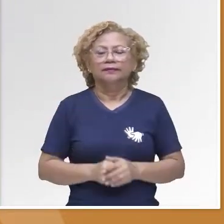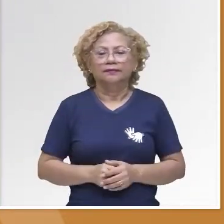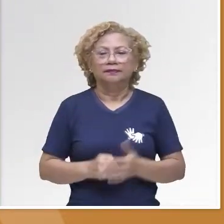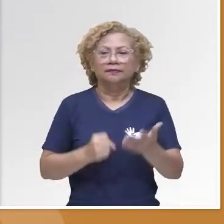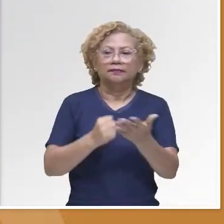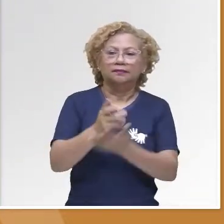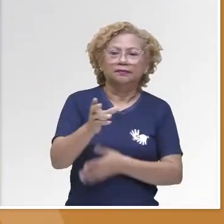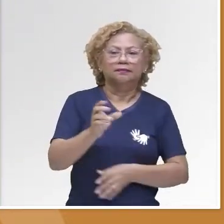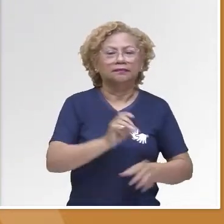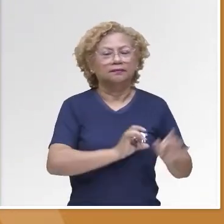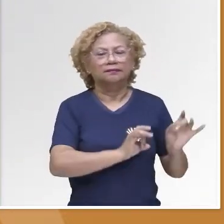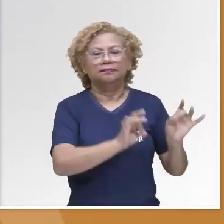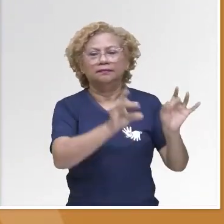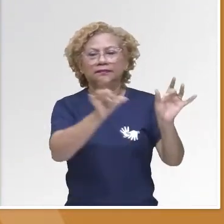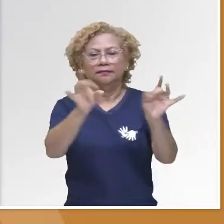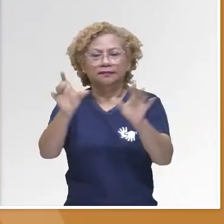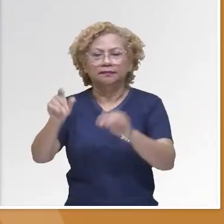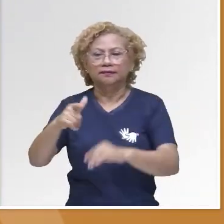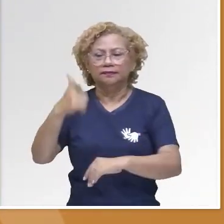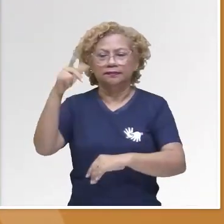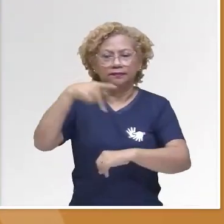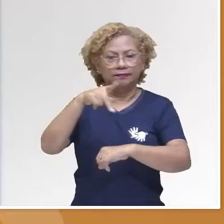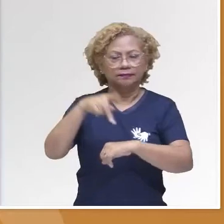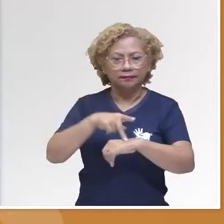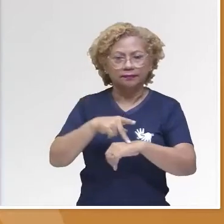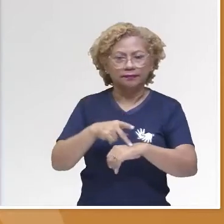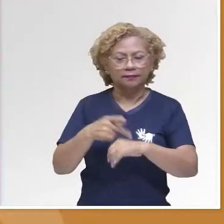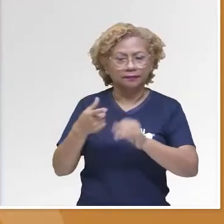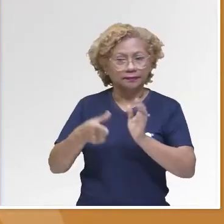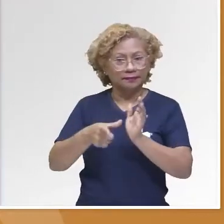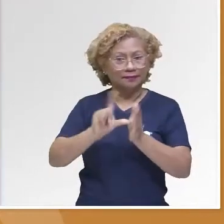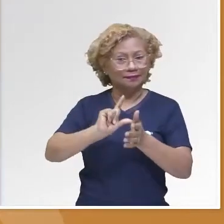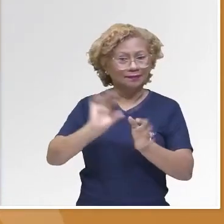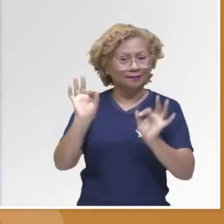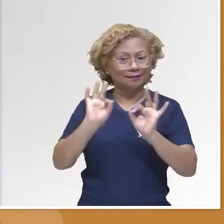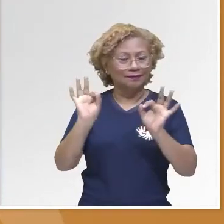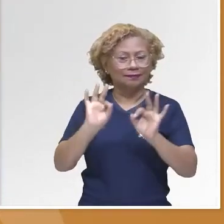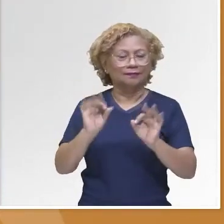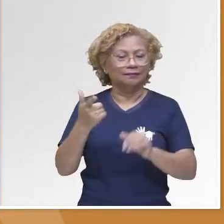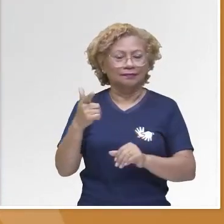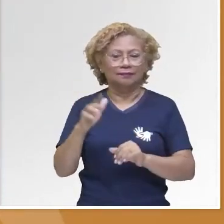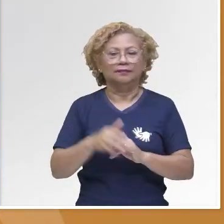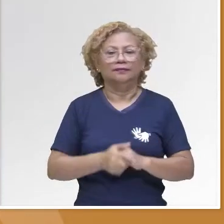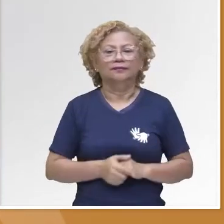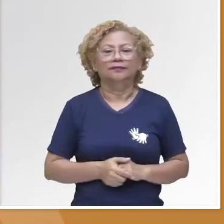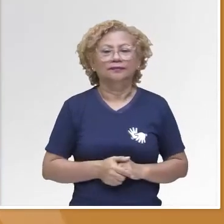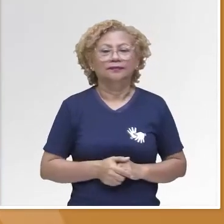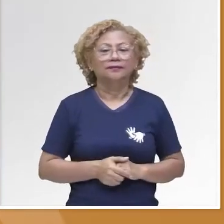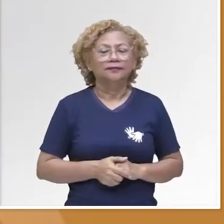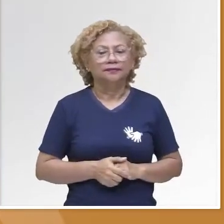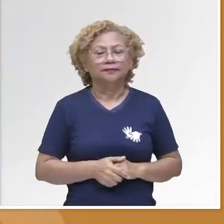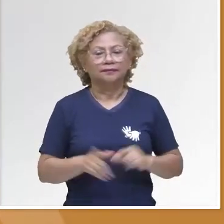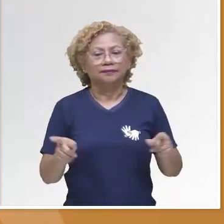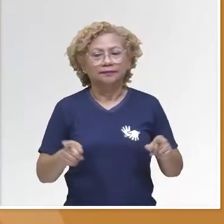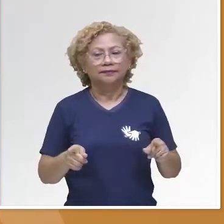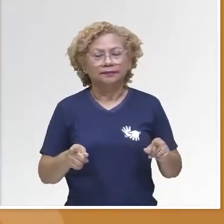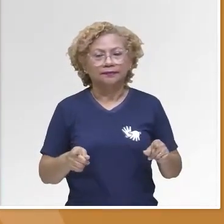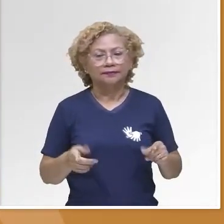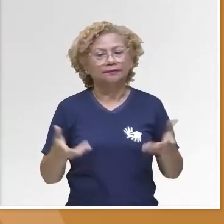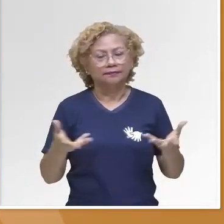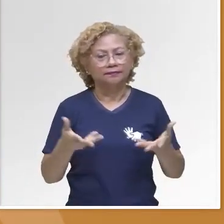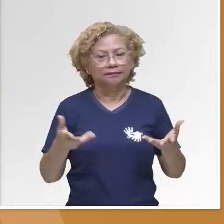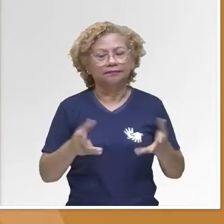era Meiji no Japão foi que teve uma abertura econômica maior, um maior incentivo